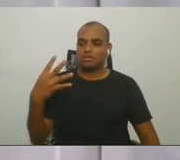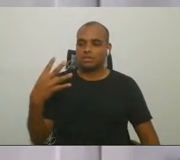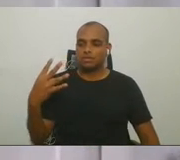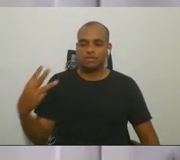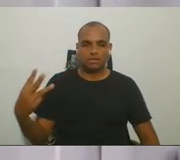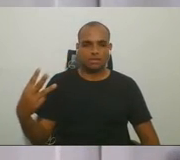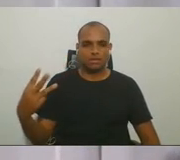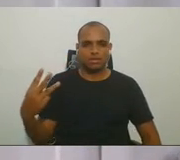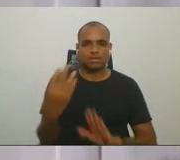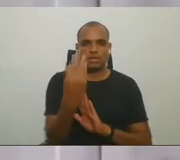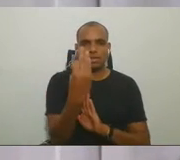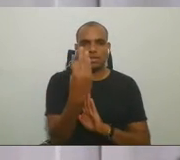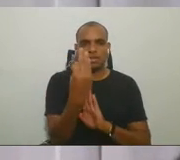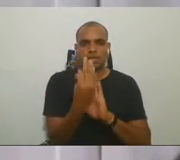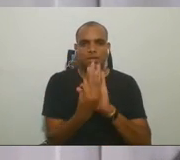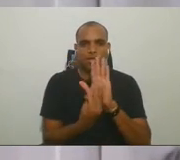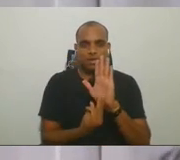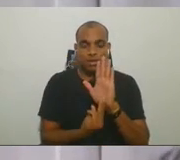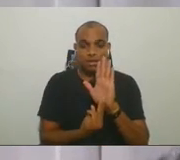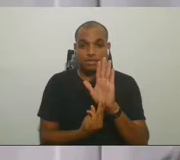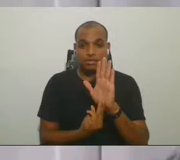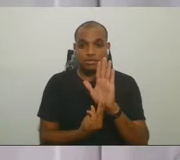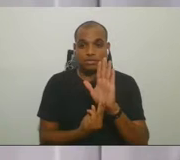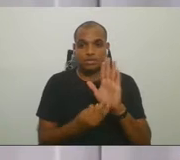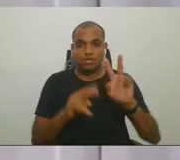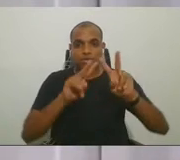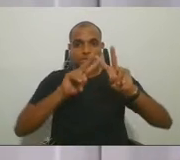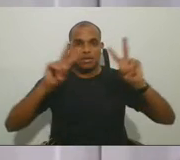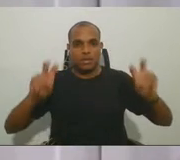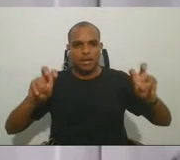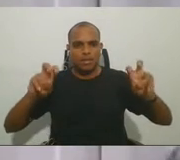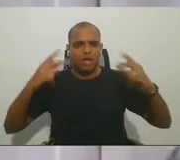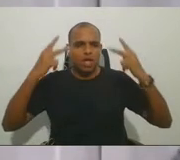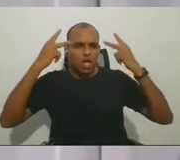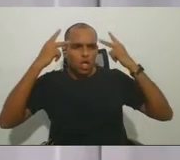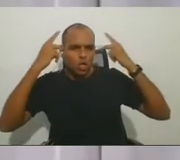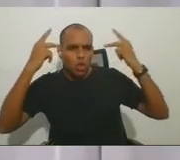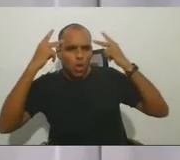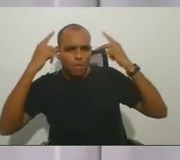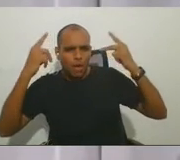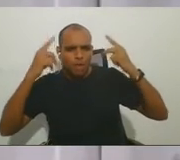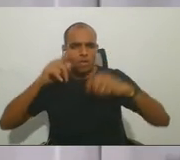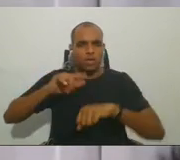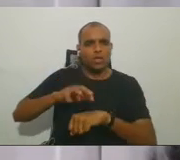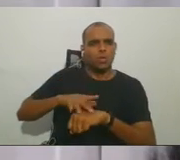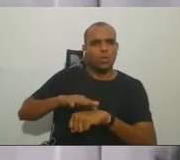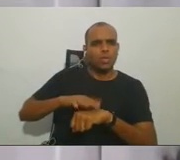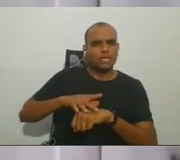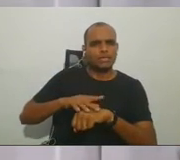texto que chama O Normal e o Patológico,